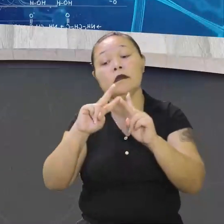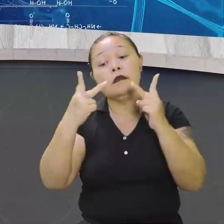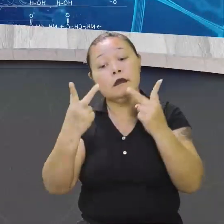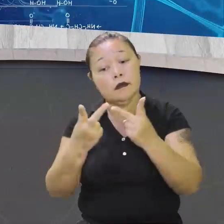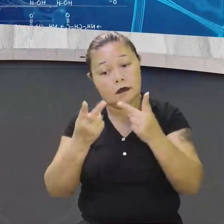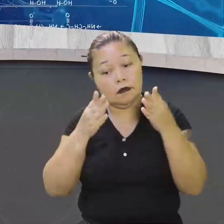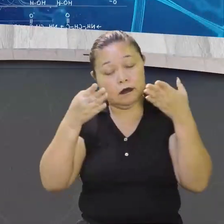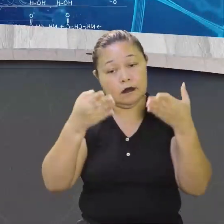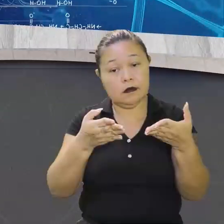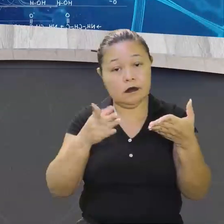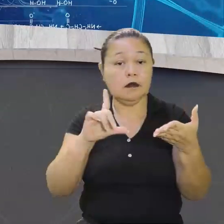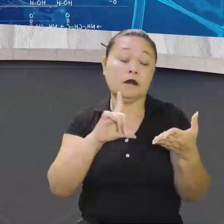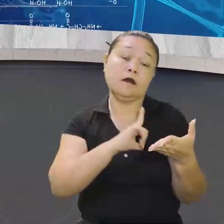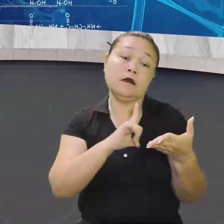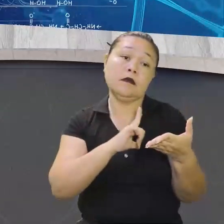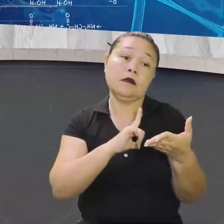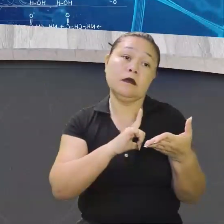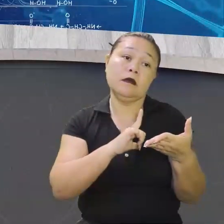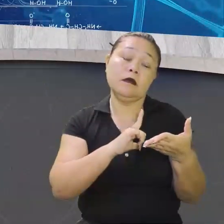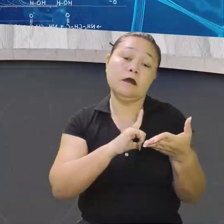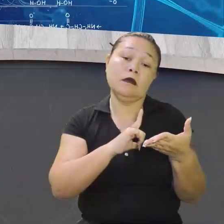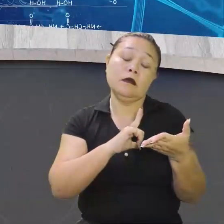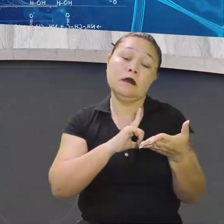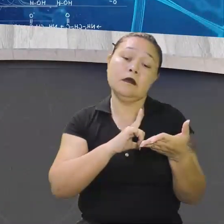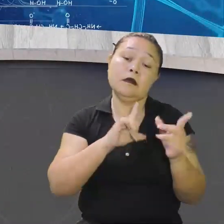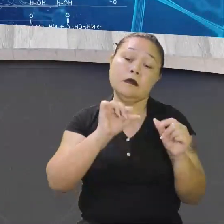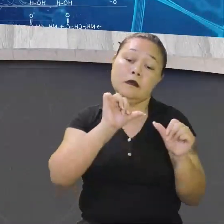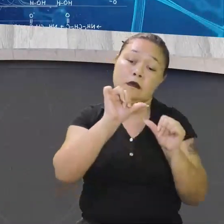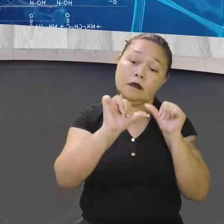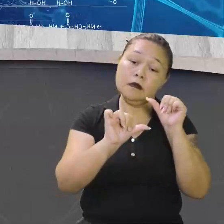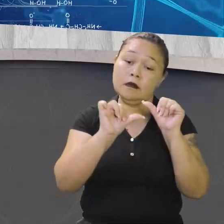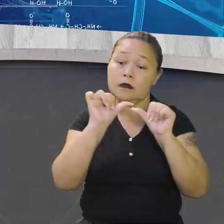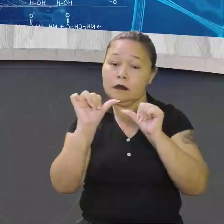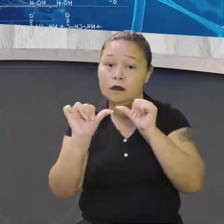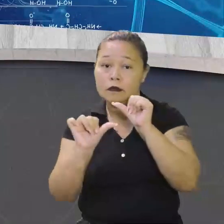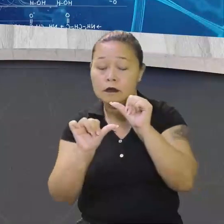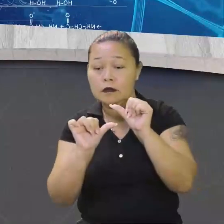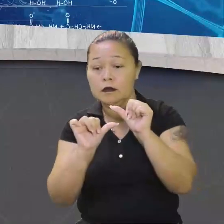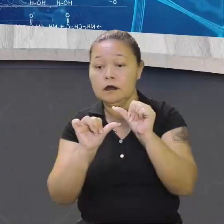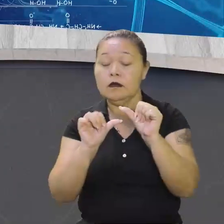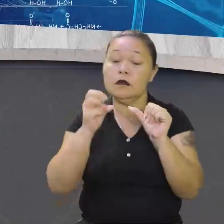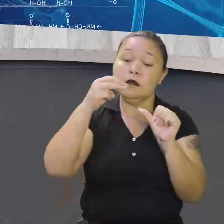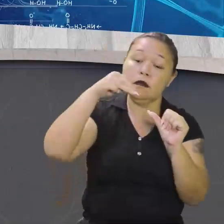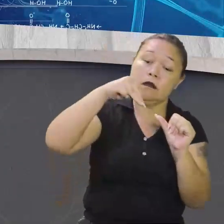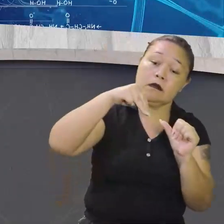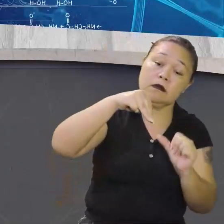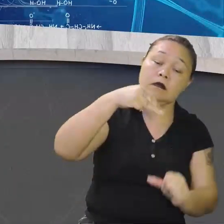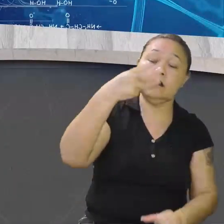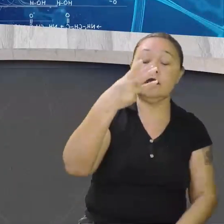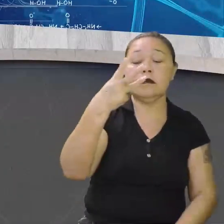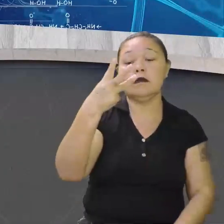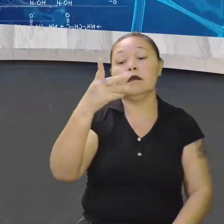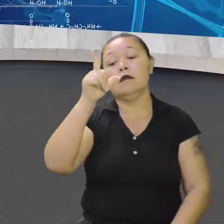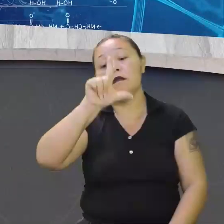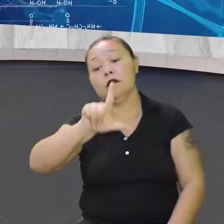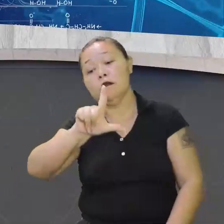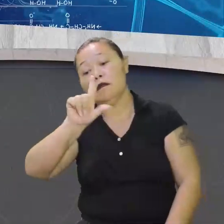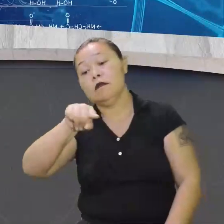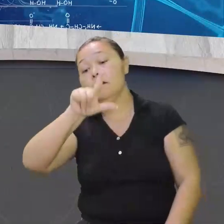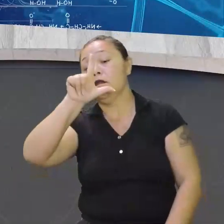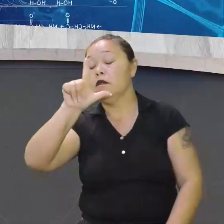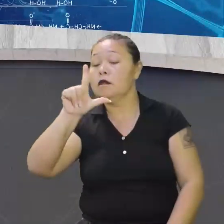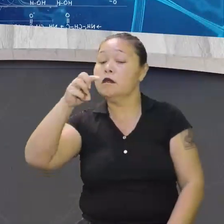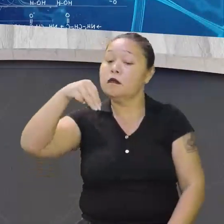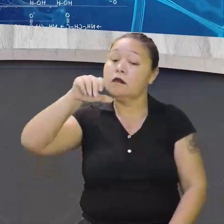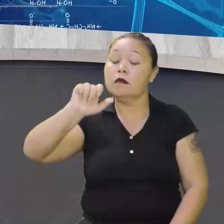volume, nós fizemos as conversões de unidades, de metro cúbico para litro, litro para mililitro